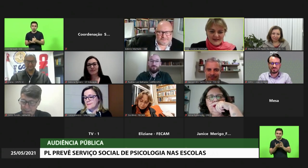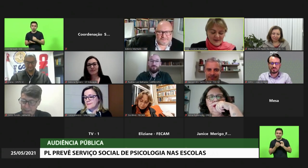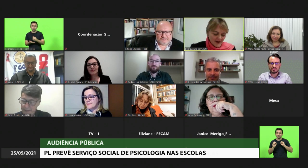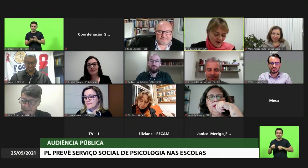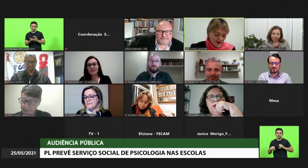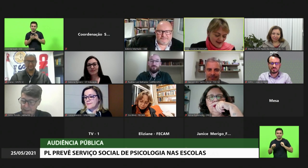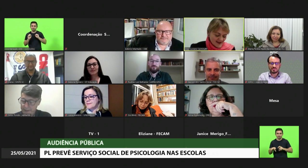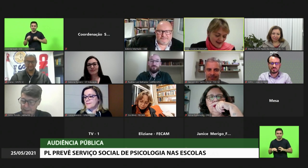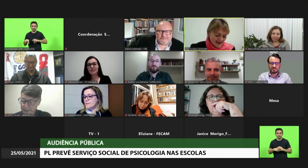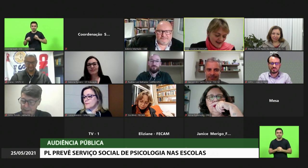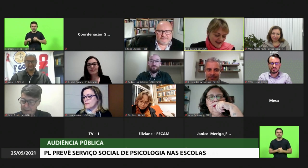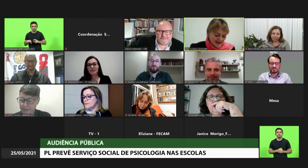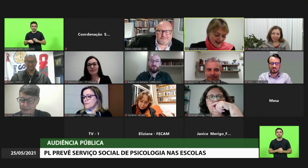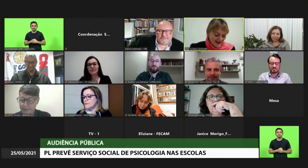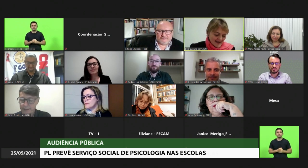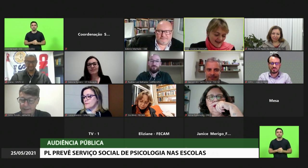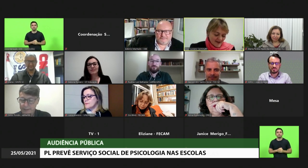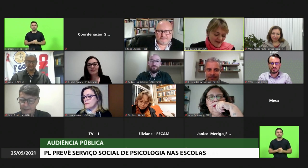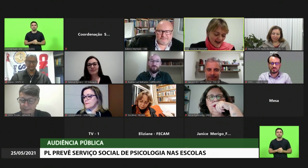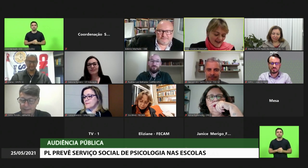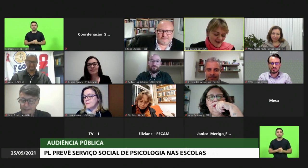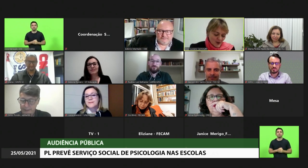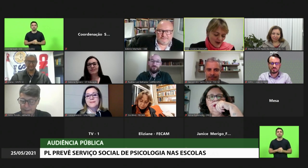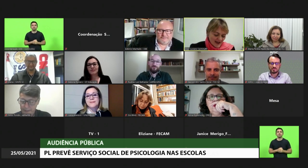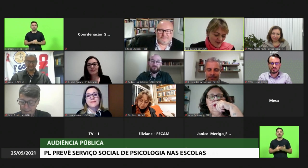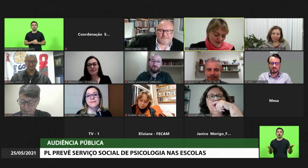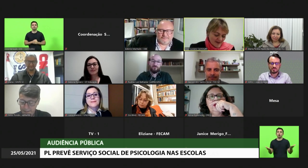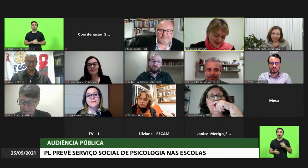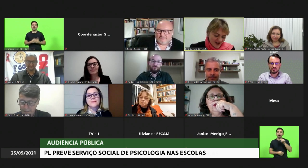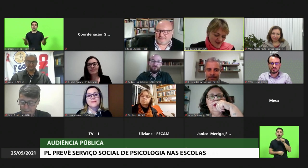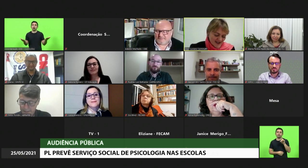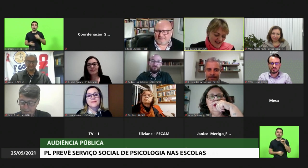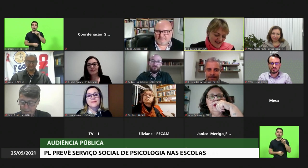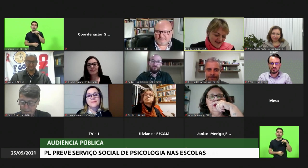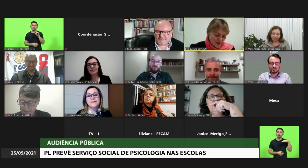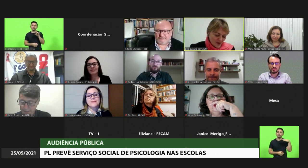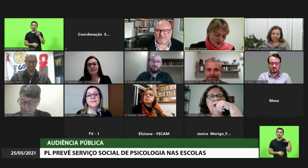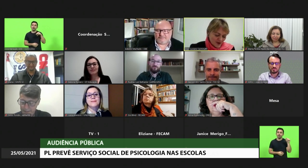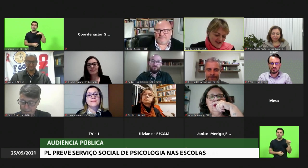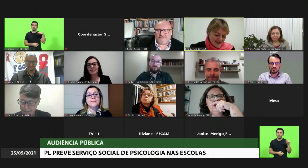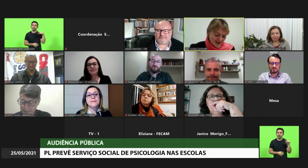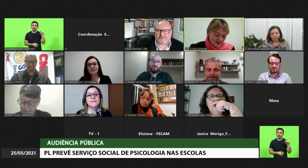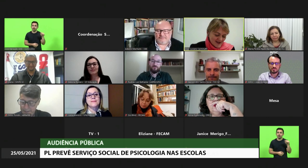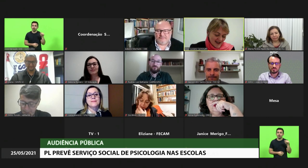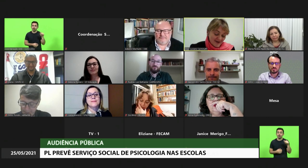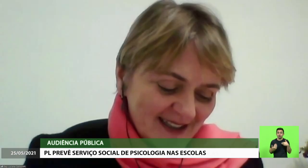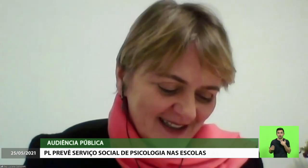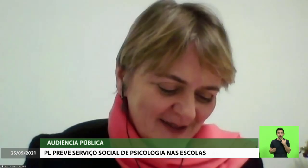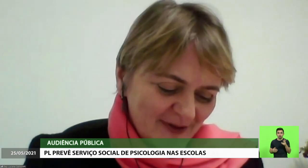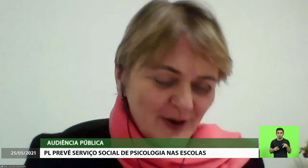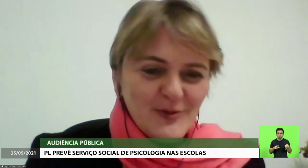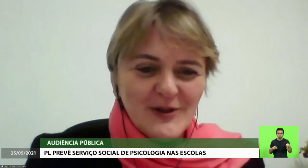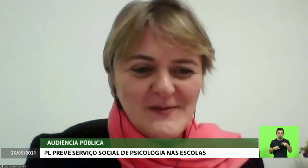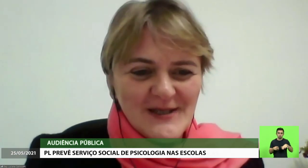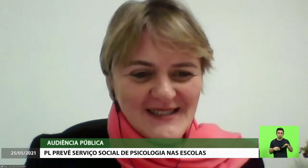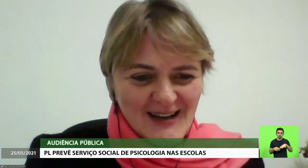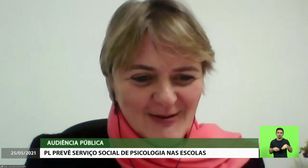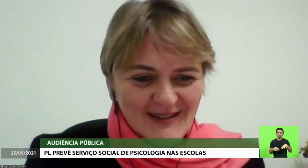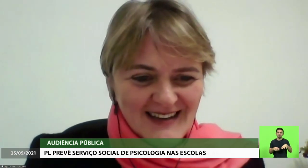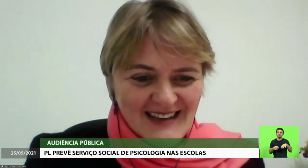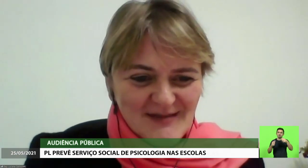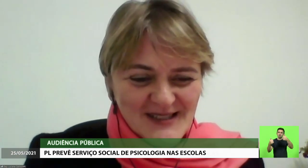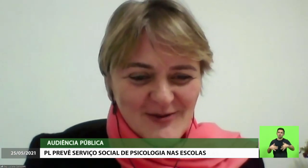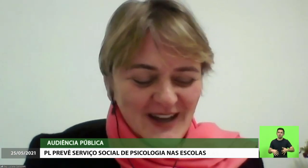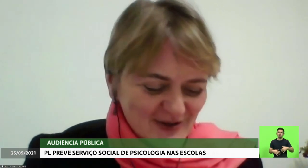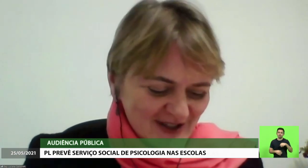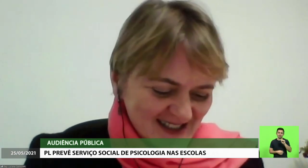tão importante para nós. Adriana Verlan Lula diz o seguinte, promotor citando Saviani, foi muito